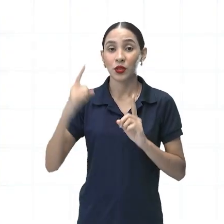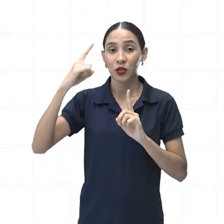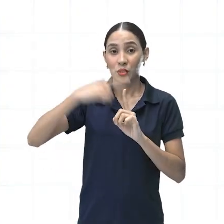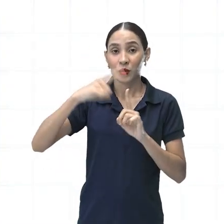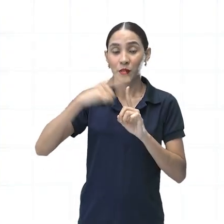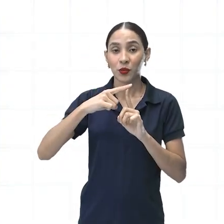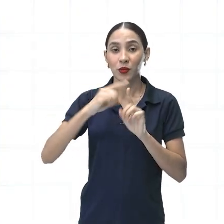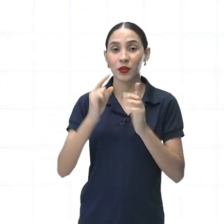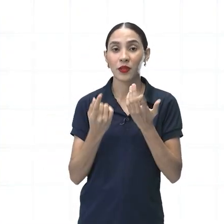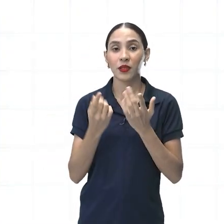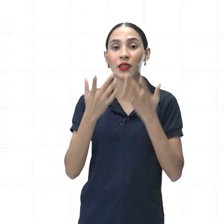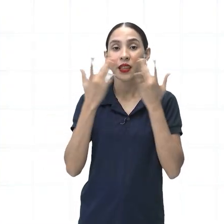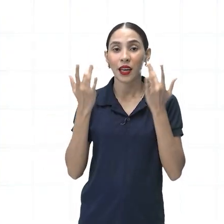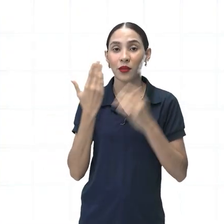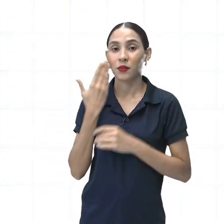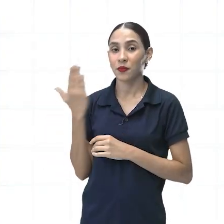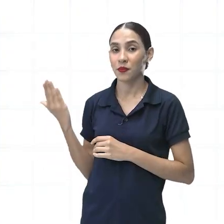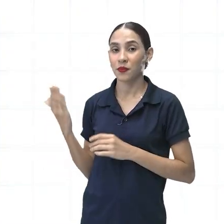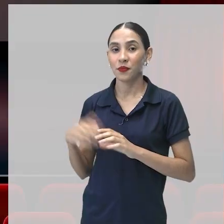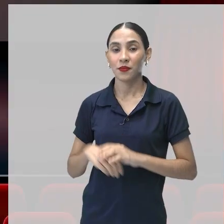teatrais.